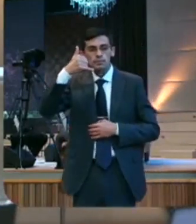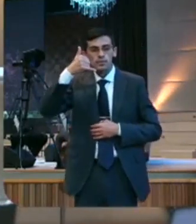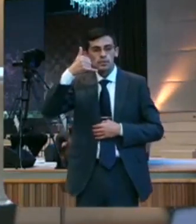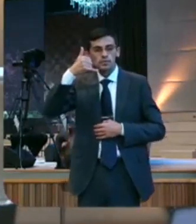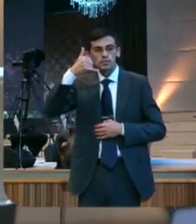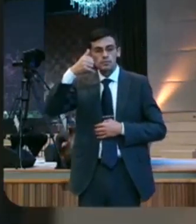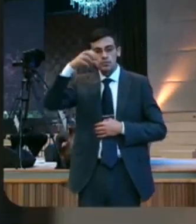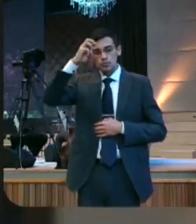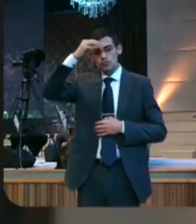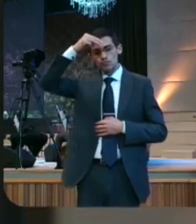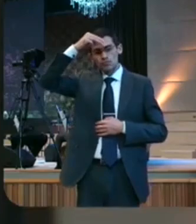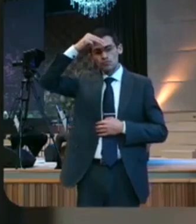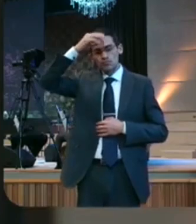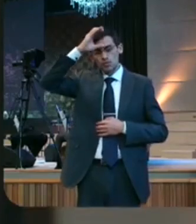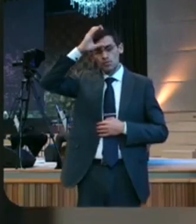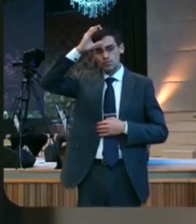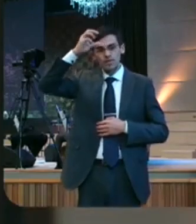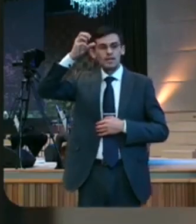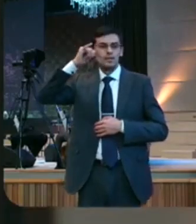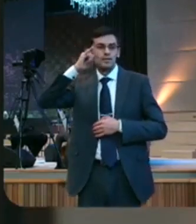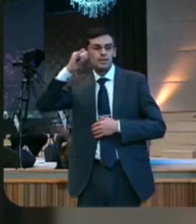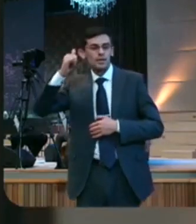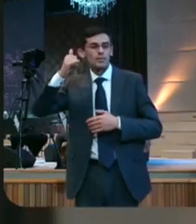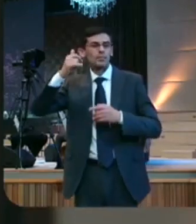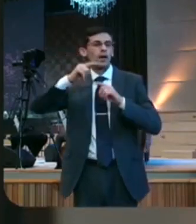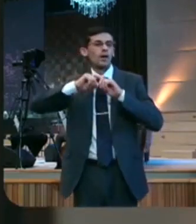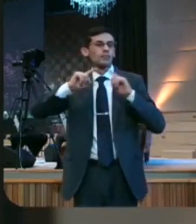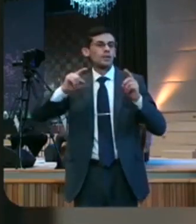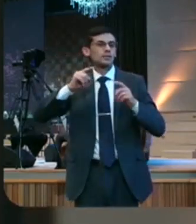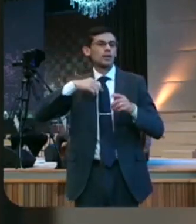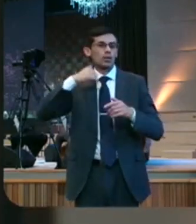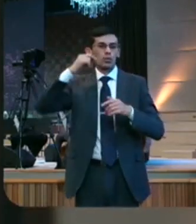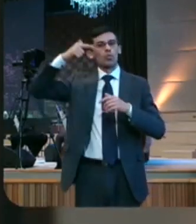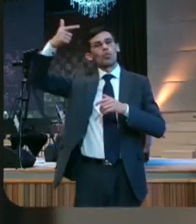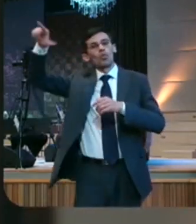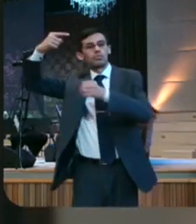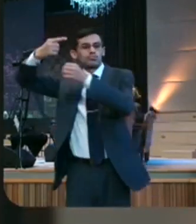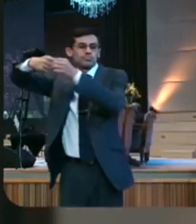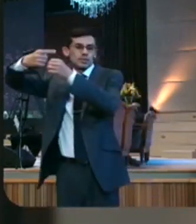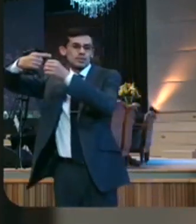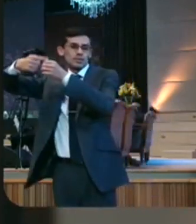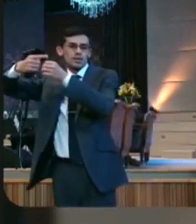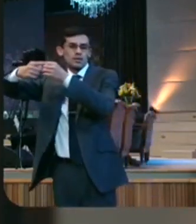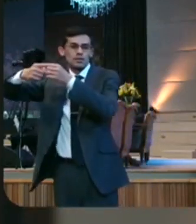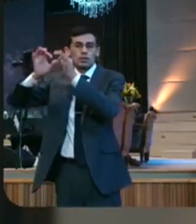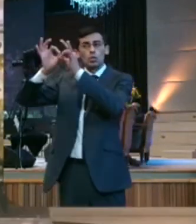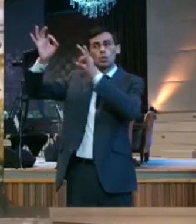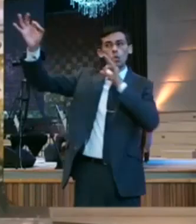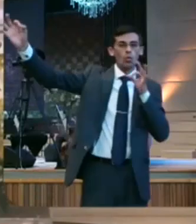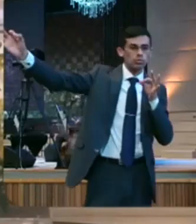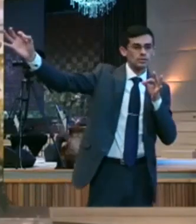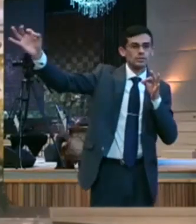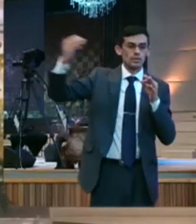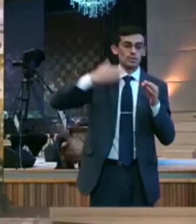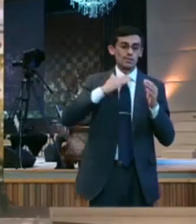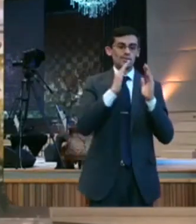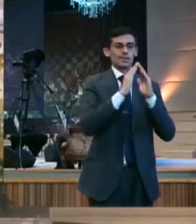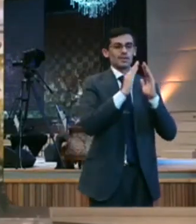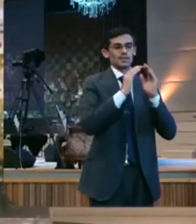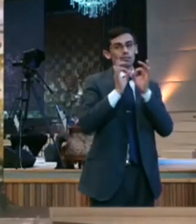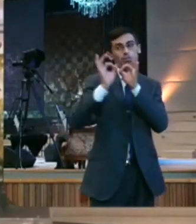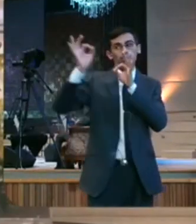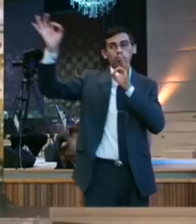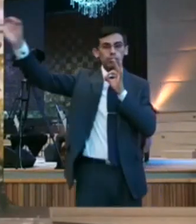Meu tio morava lá em Araraquara, né, a quase 400 quilômetros de São